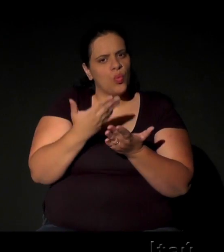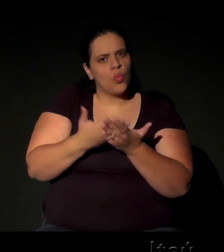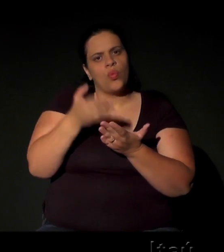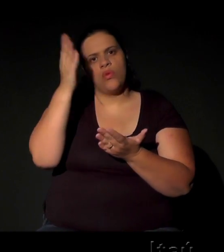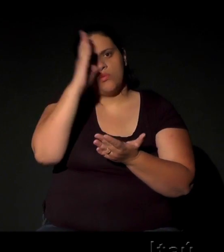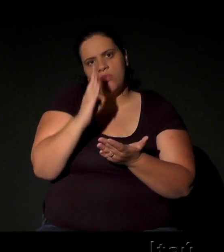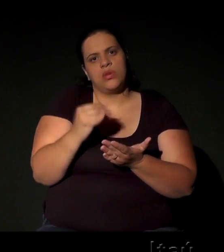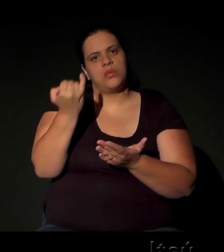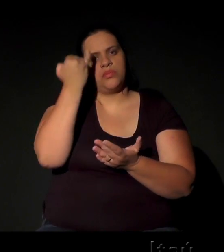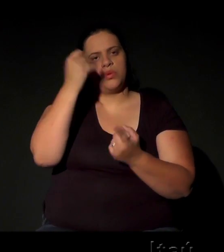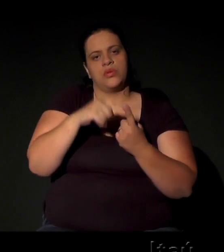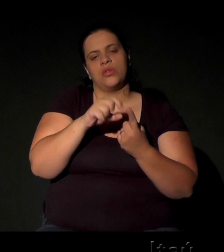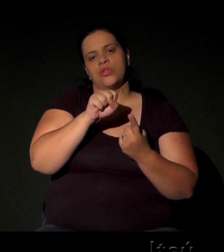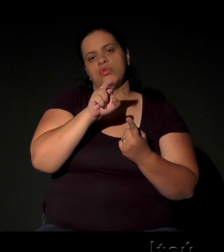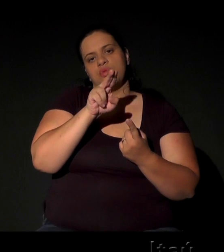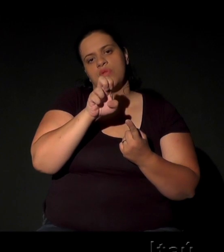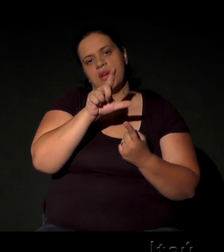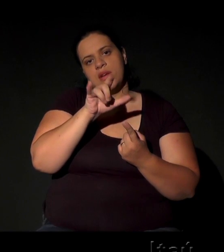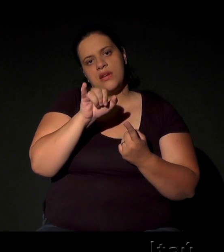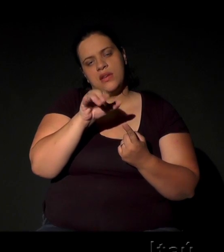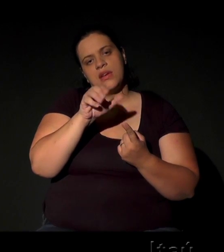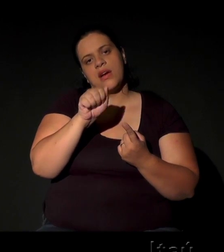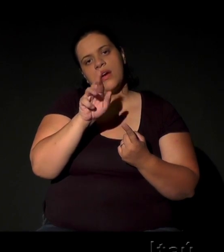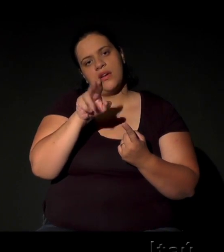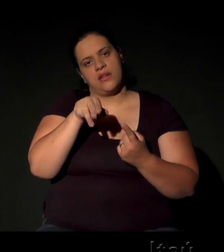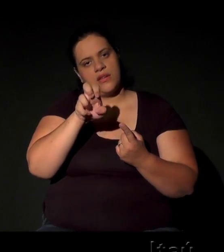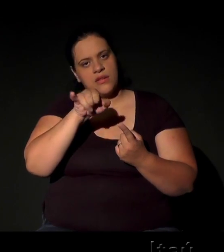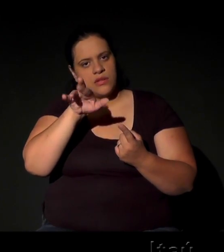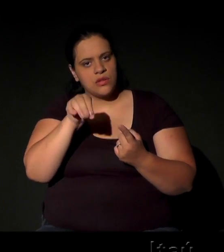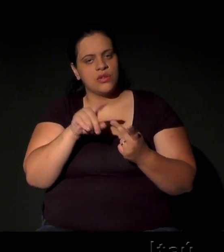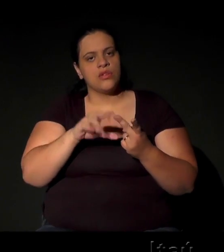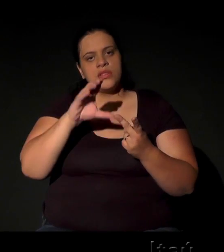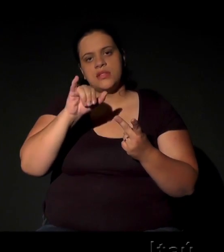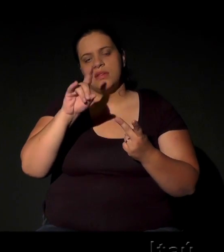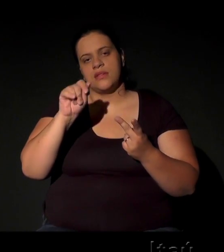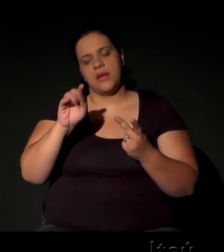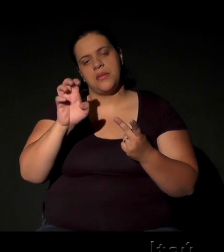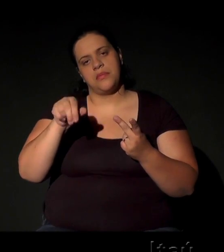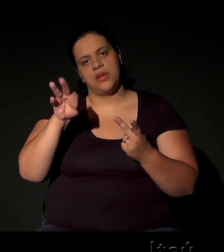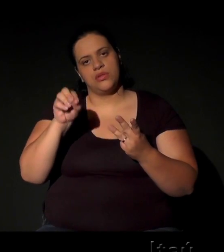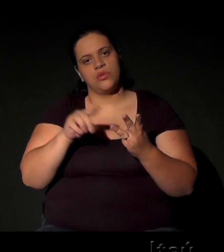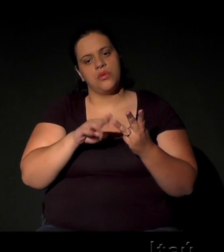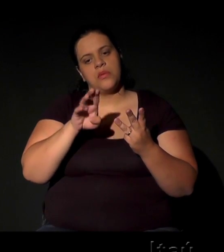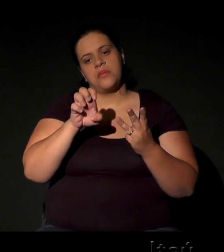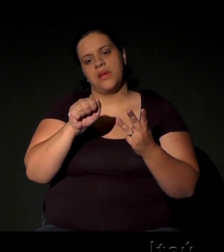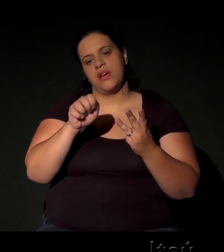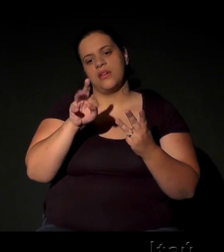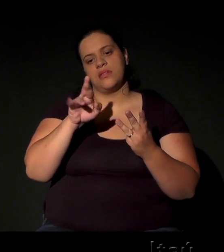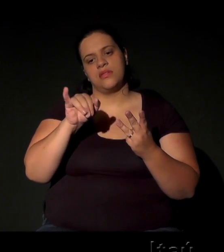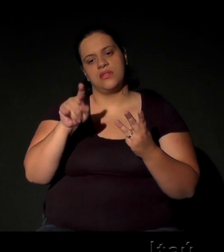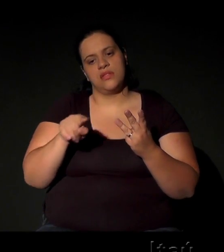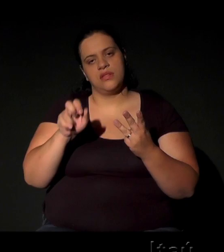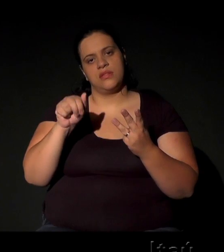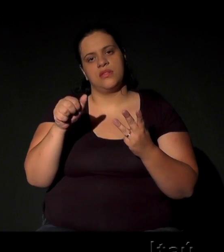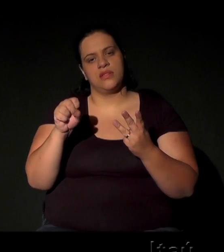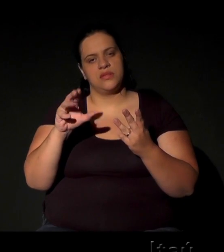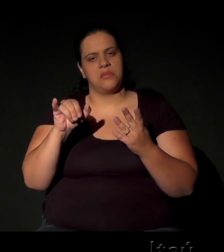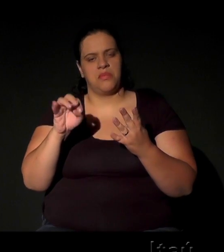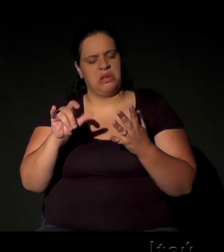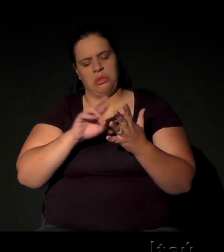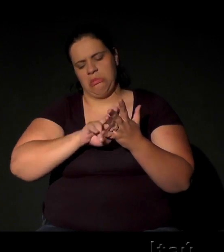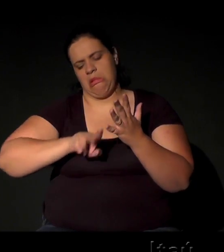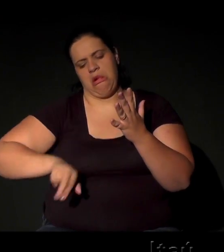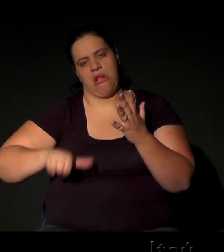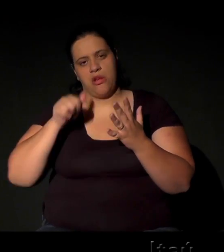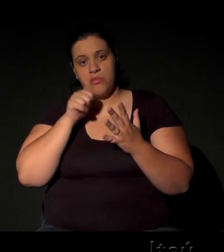brasileiras como a Sueli Carneiro Sida Bento a gente tiv Beatriz Nascimento lélia Gonzales Bianca Santana e